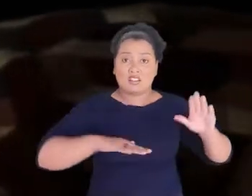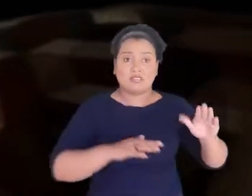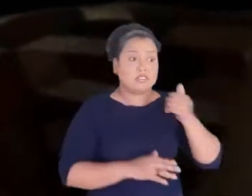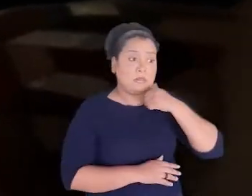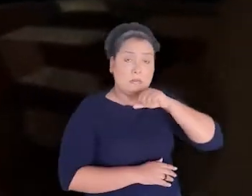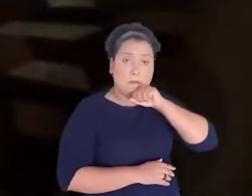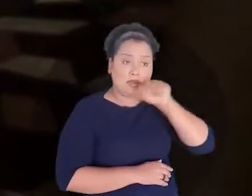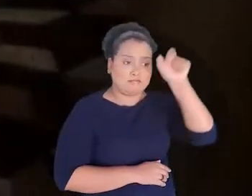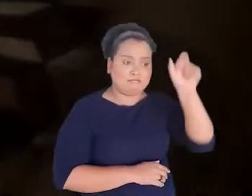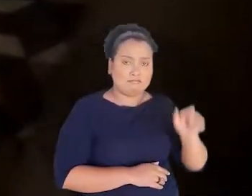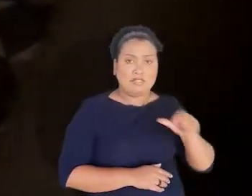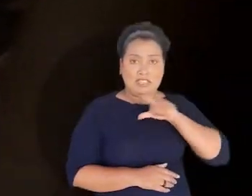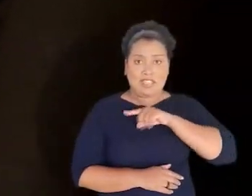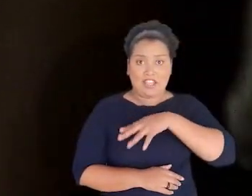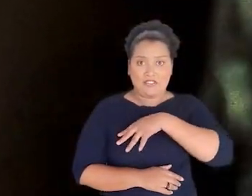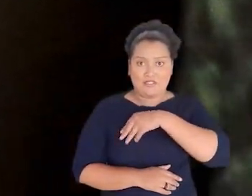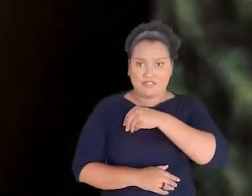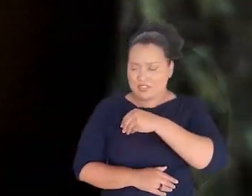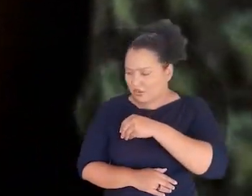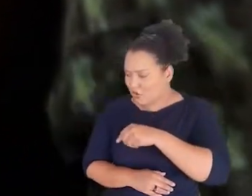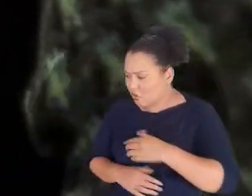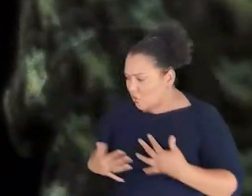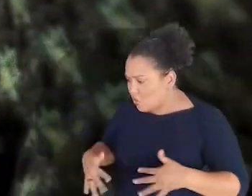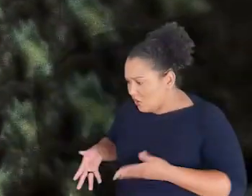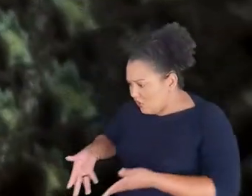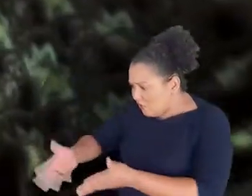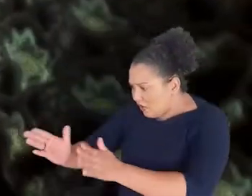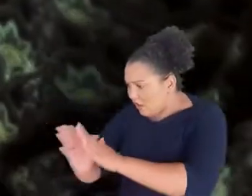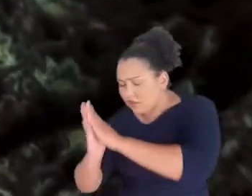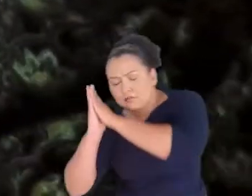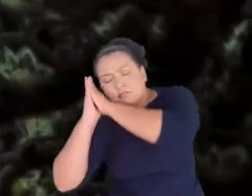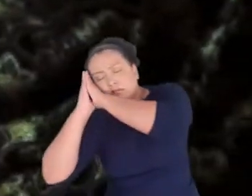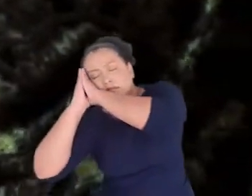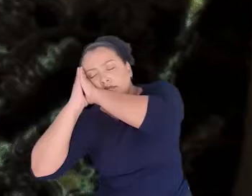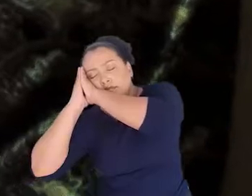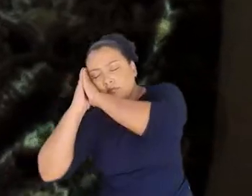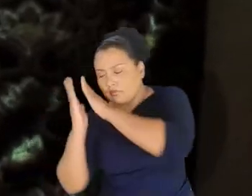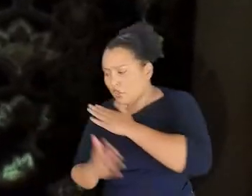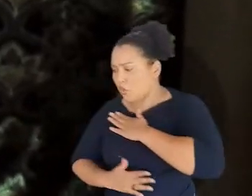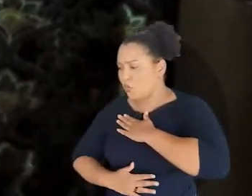Tem mãe que só fica tranquila quando o filho finalmente dorme.